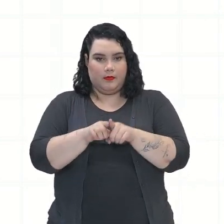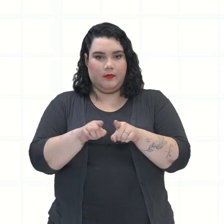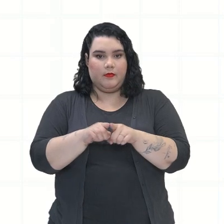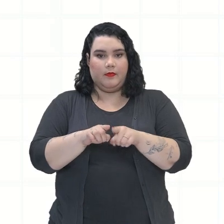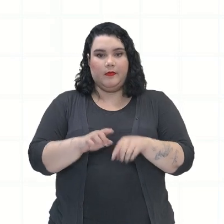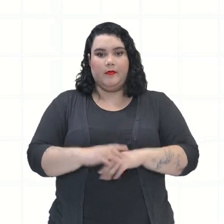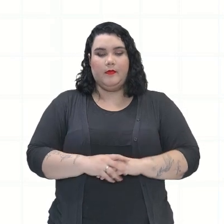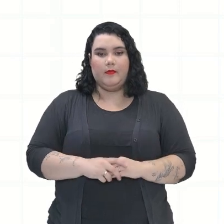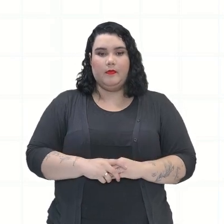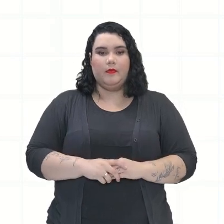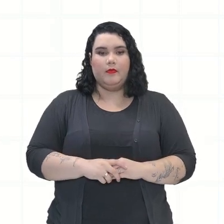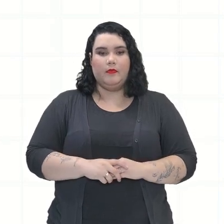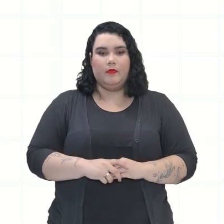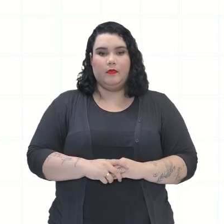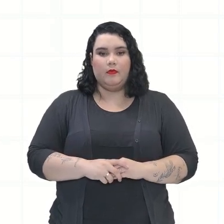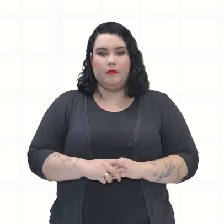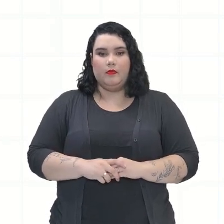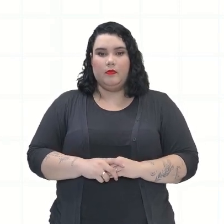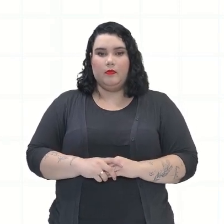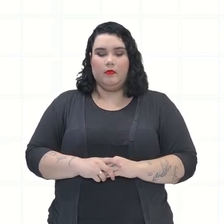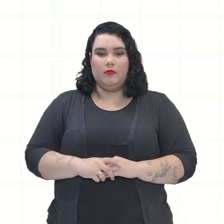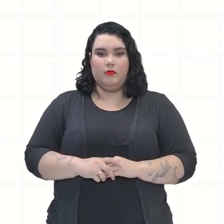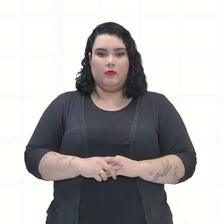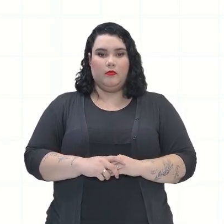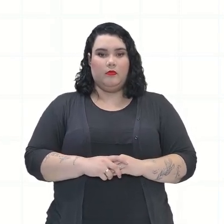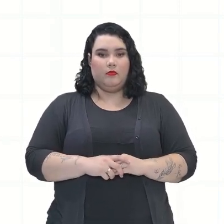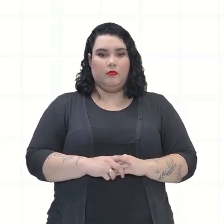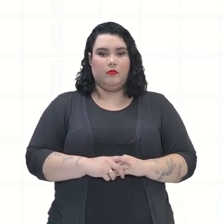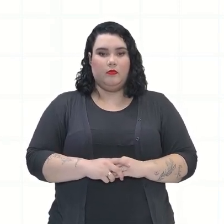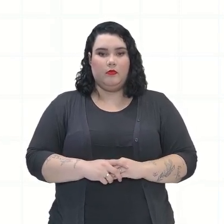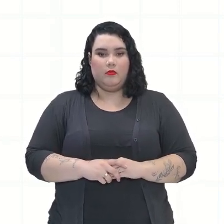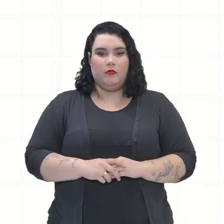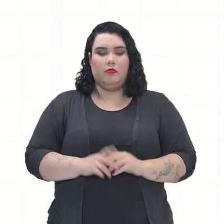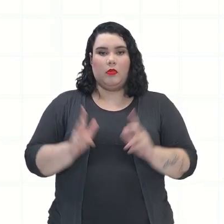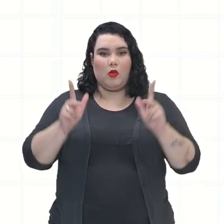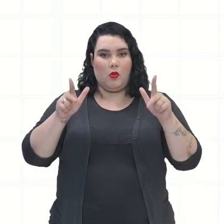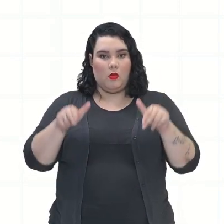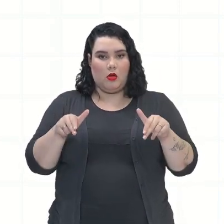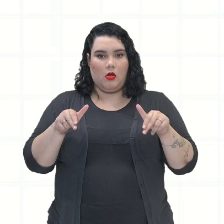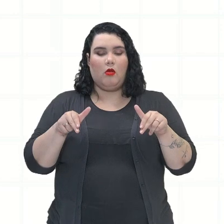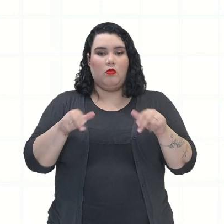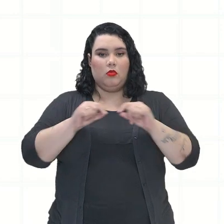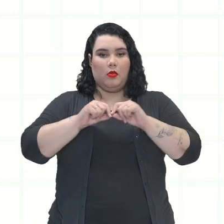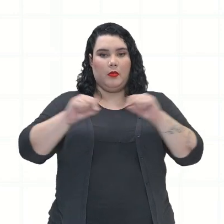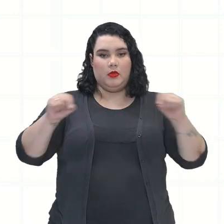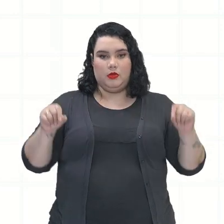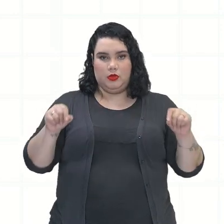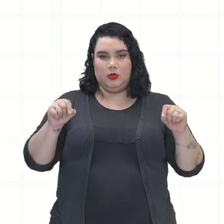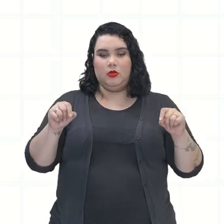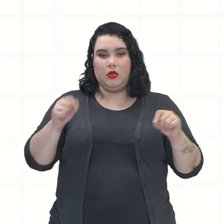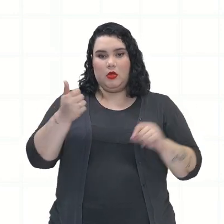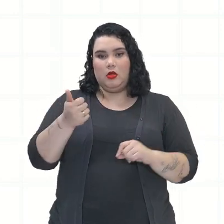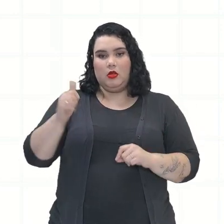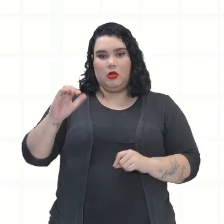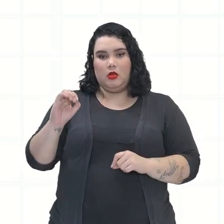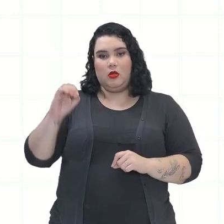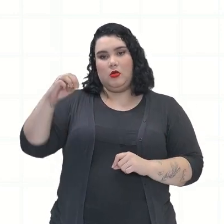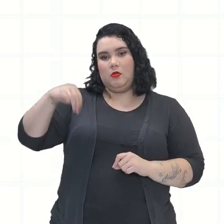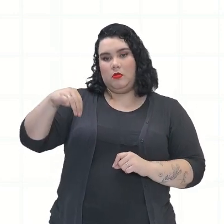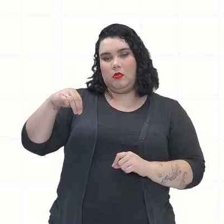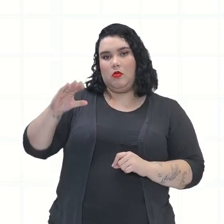rede do pádel, eles possuem 10 metros de comprimento, ou